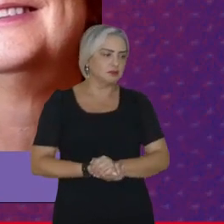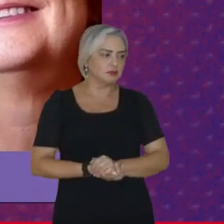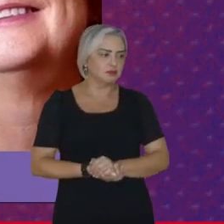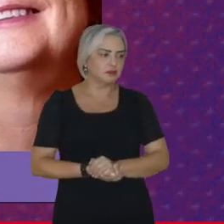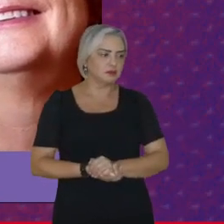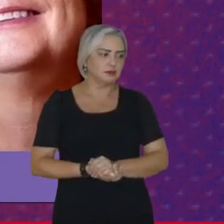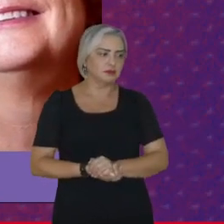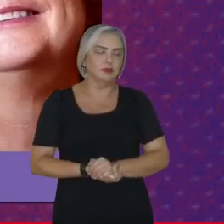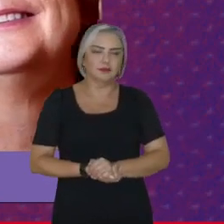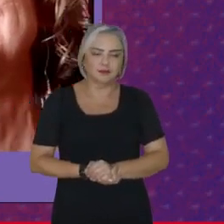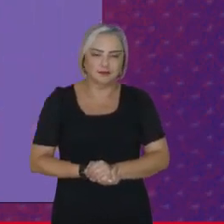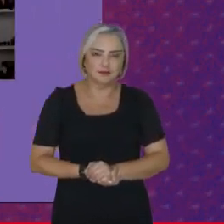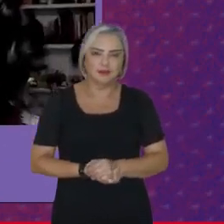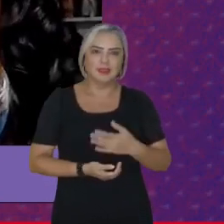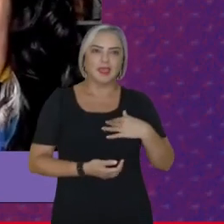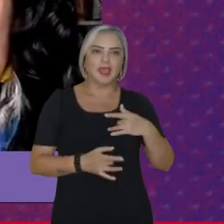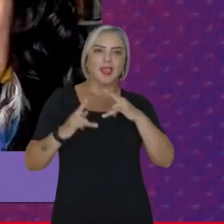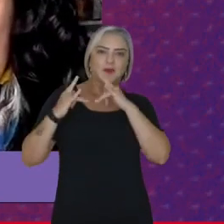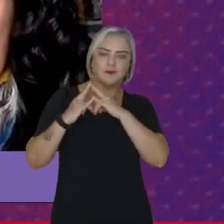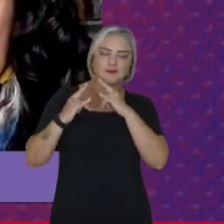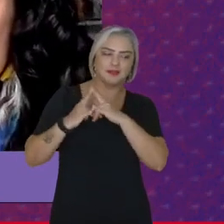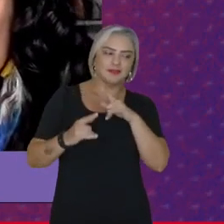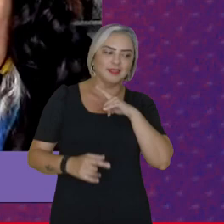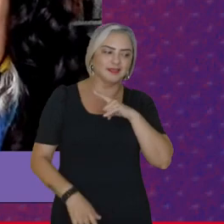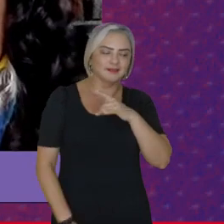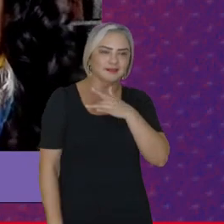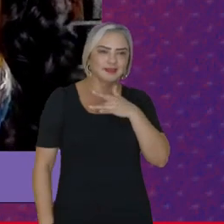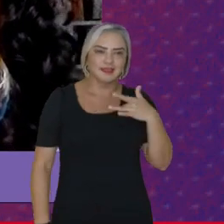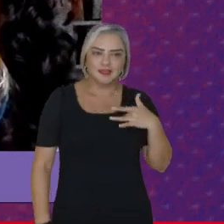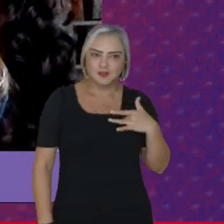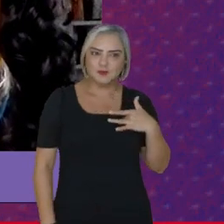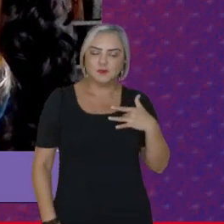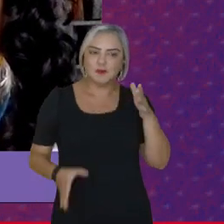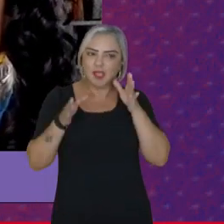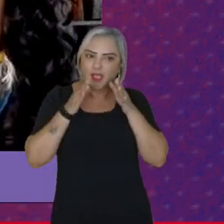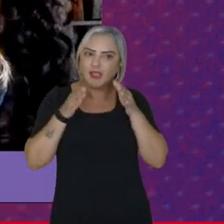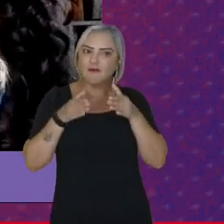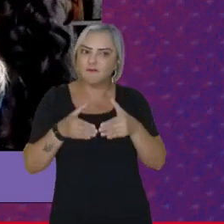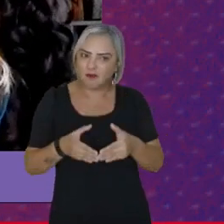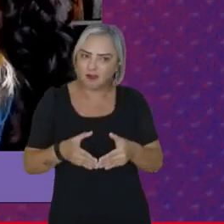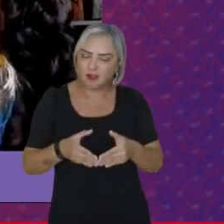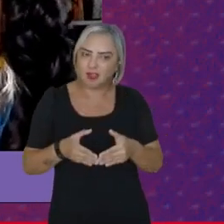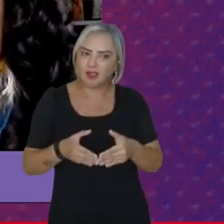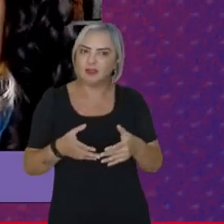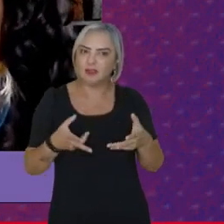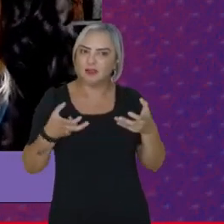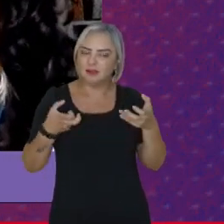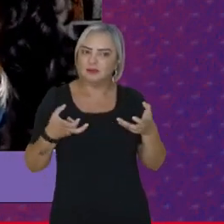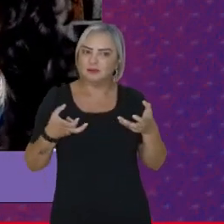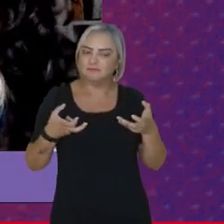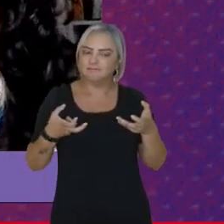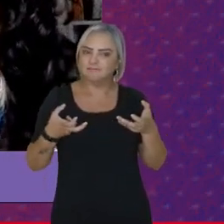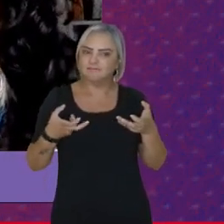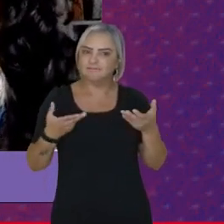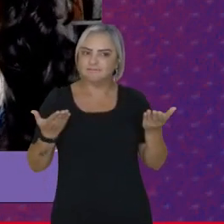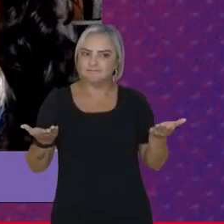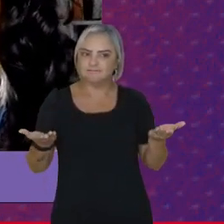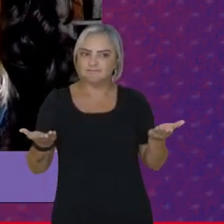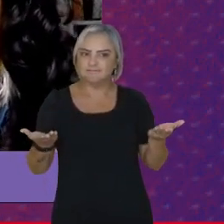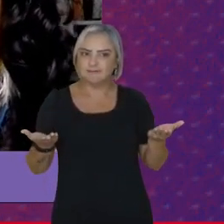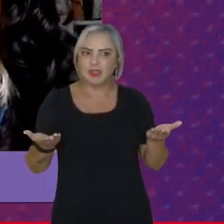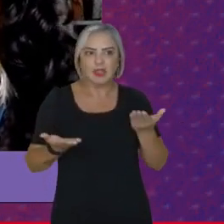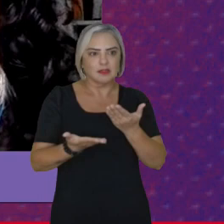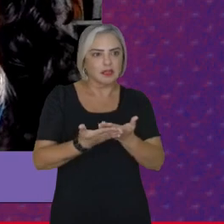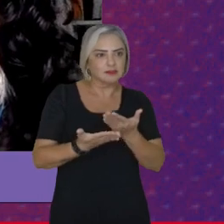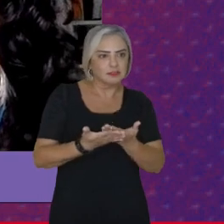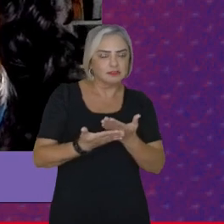É isso, companheiras. A gente tem uma questão de saúde muito central, como a gente pode ver por meio, né, com as nossas